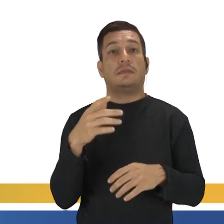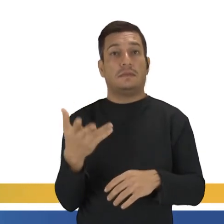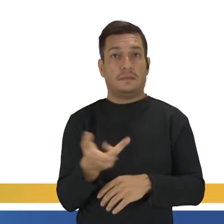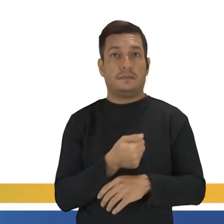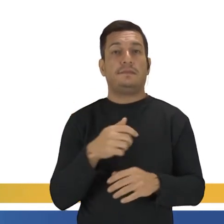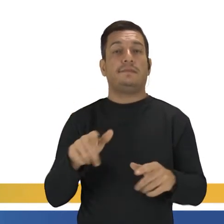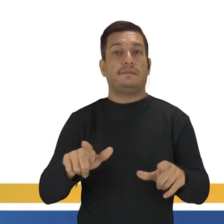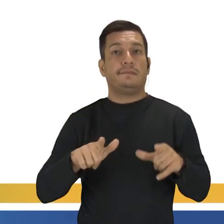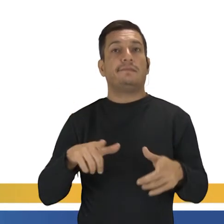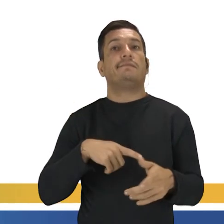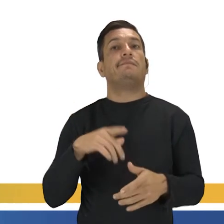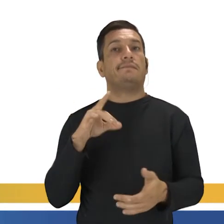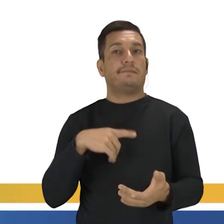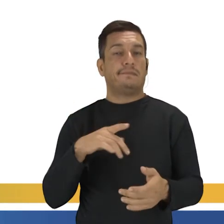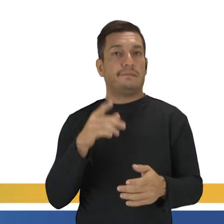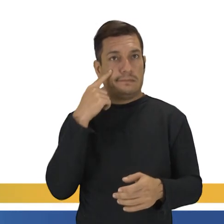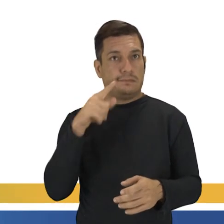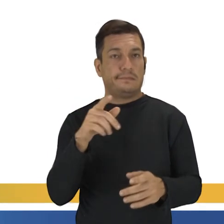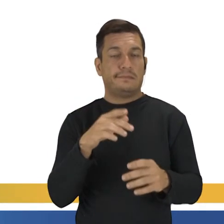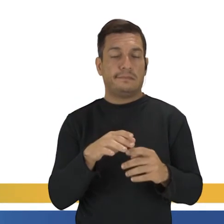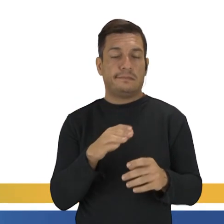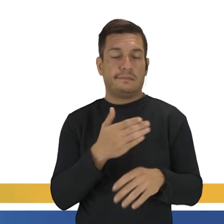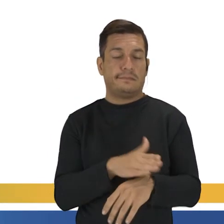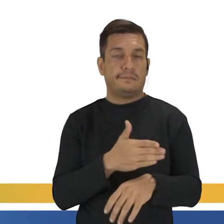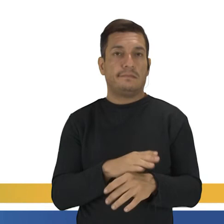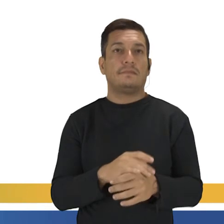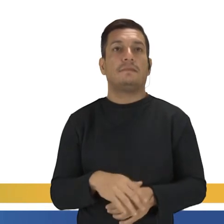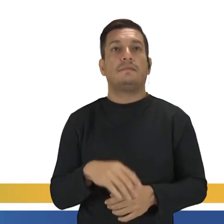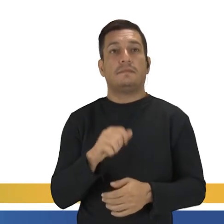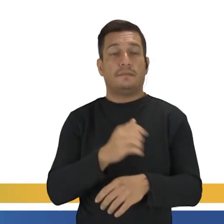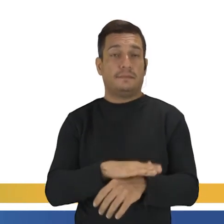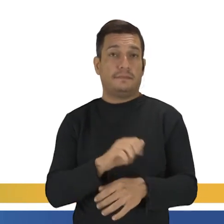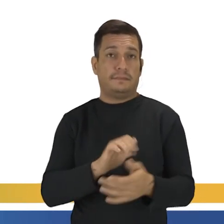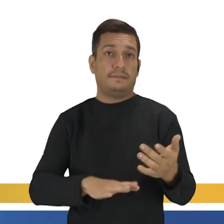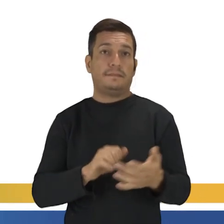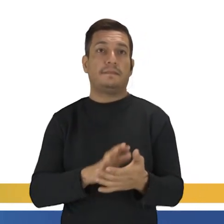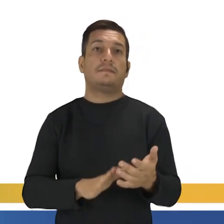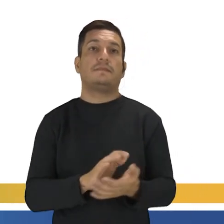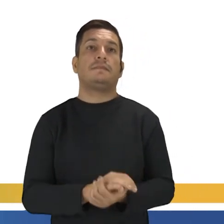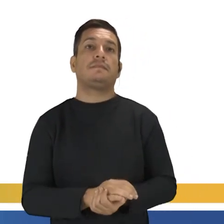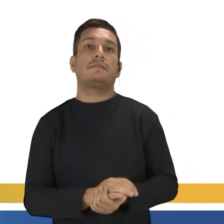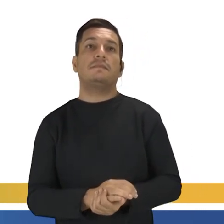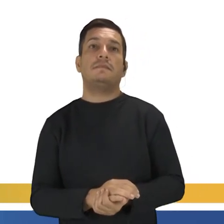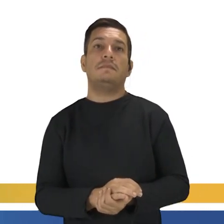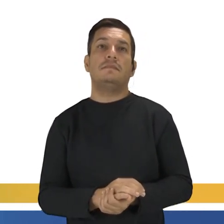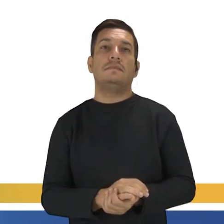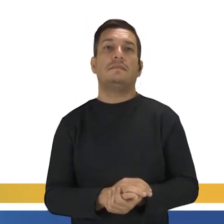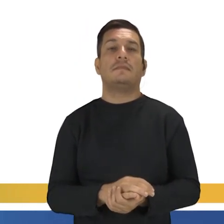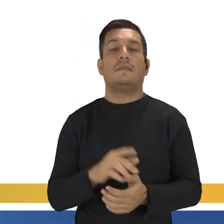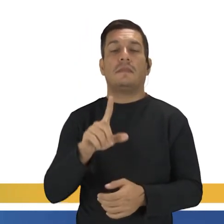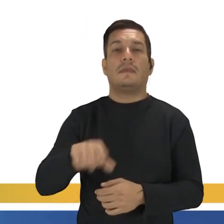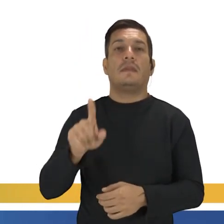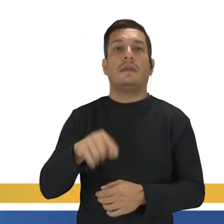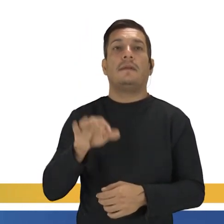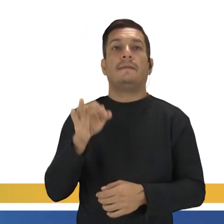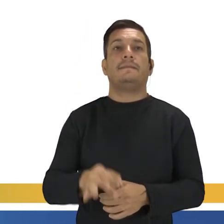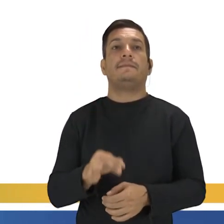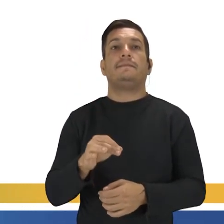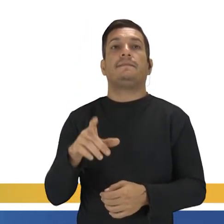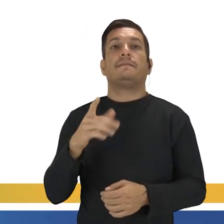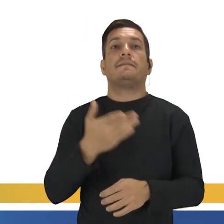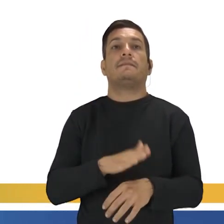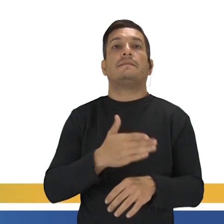seus objetivos deve respeitar os princípios de treinamento, como estratégia de performance, como de prevenção de lesões, e